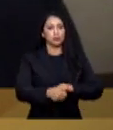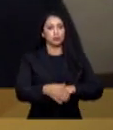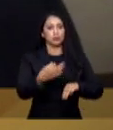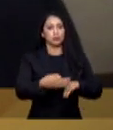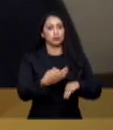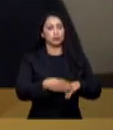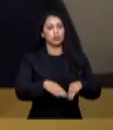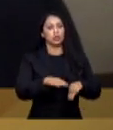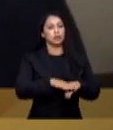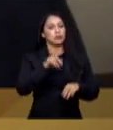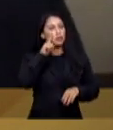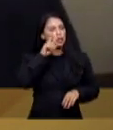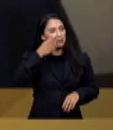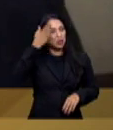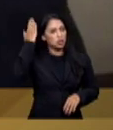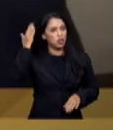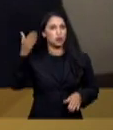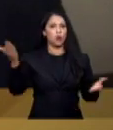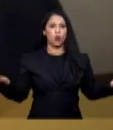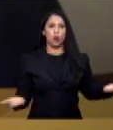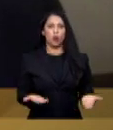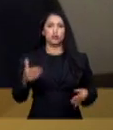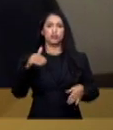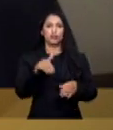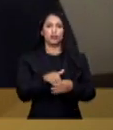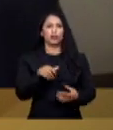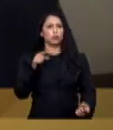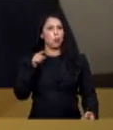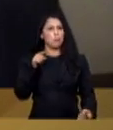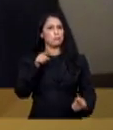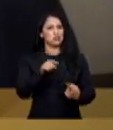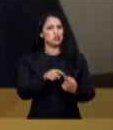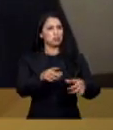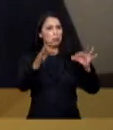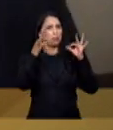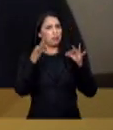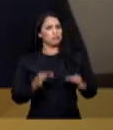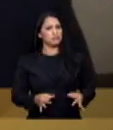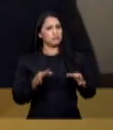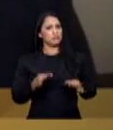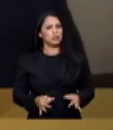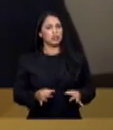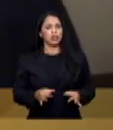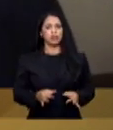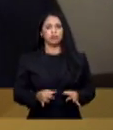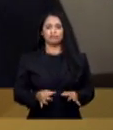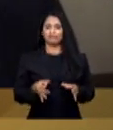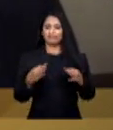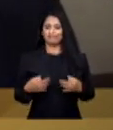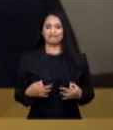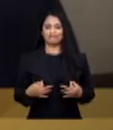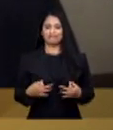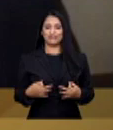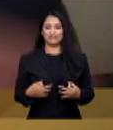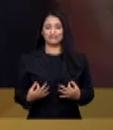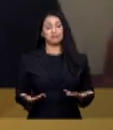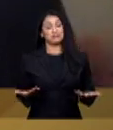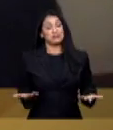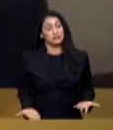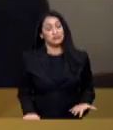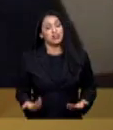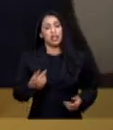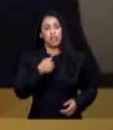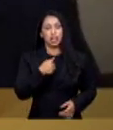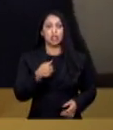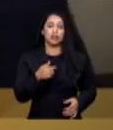de hoje proferiu um voto objetivo, conciso e, como sempre, muito elegante. Eu acompanho